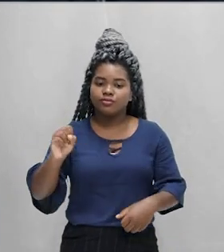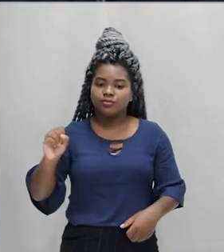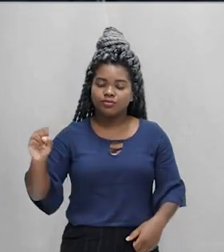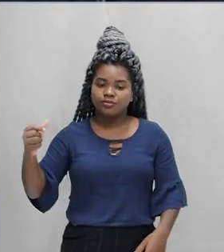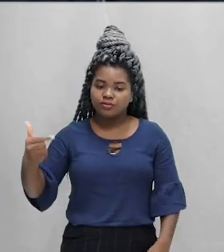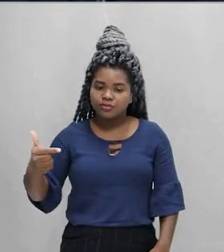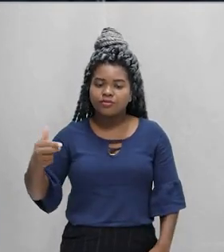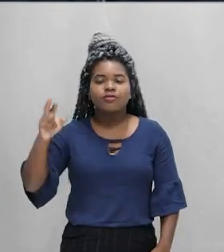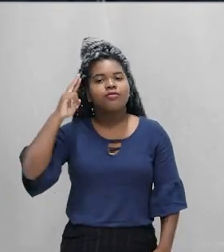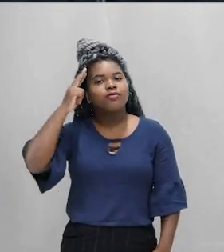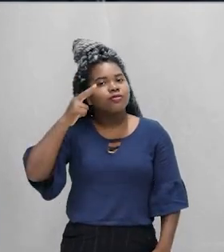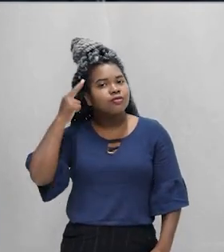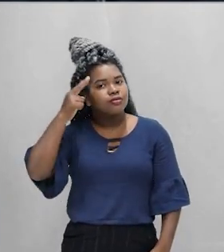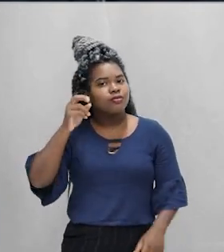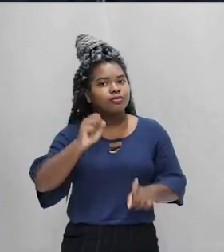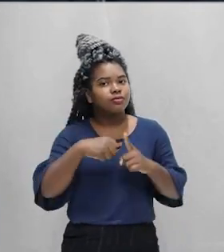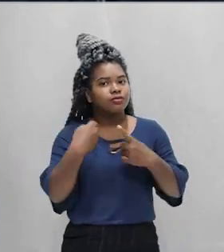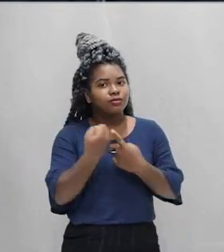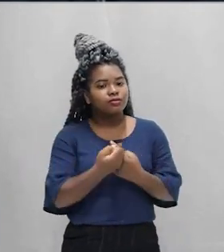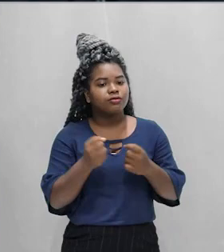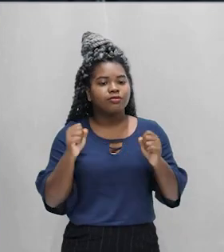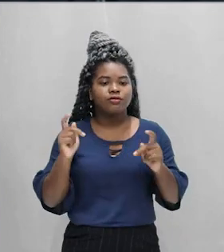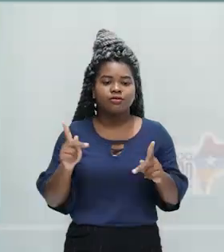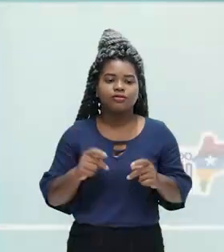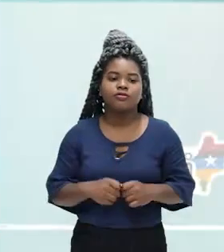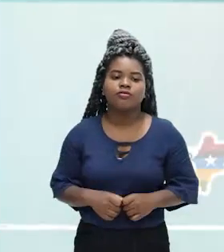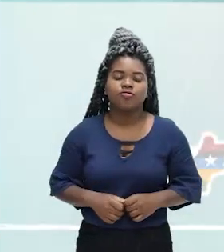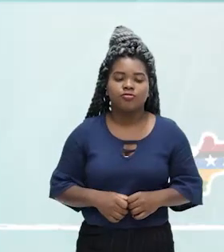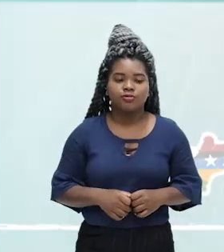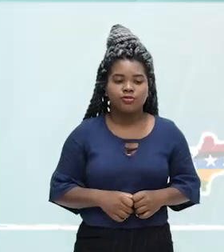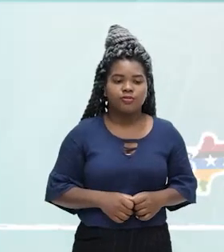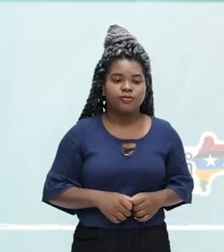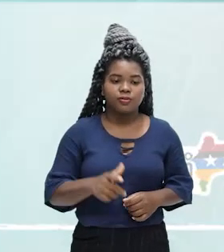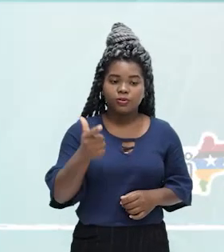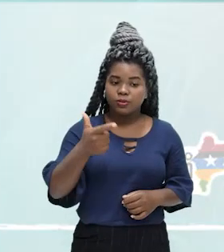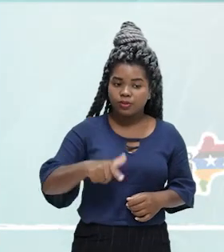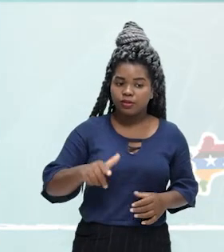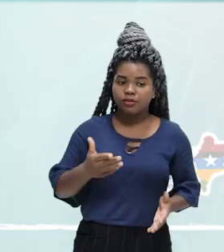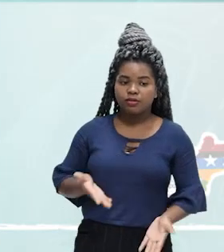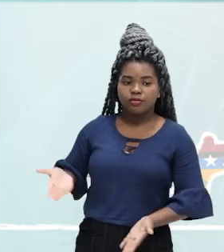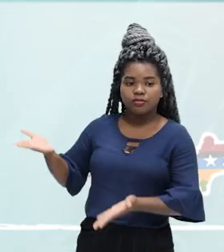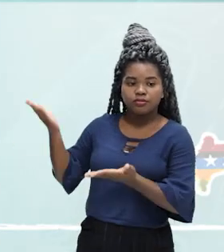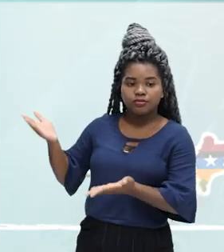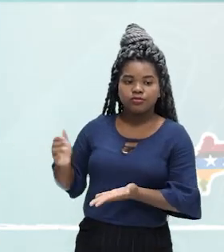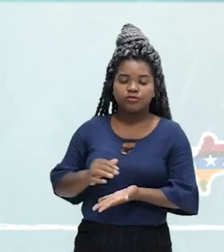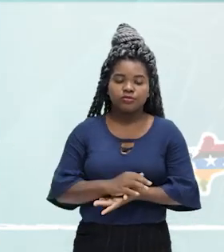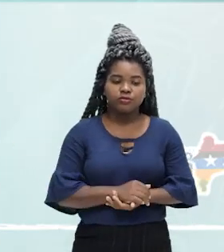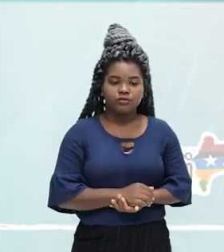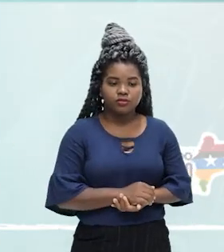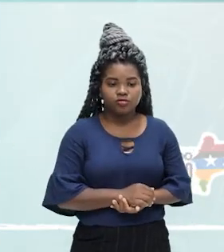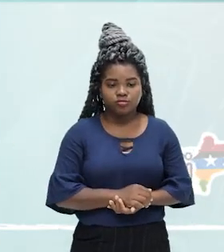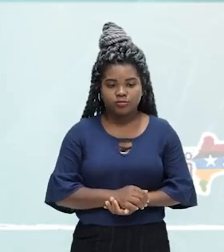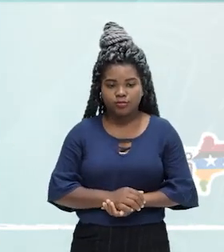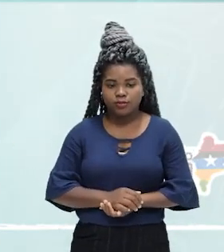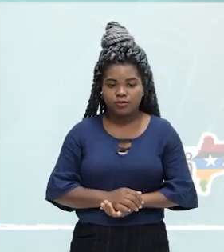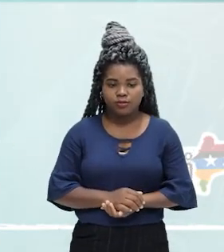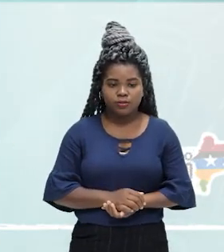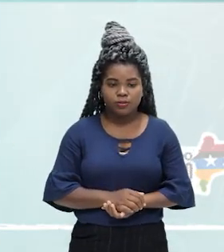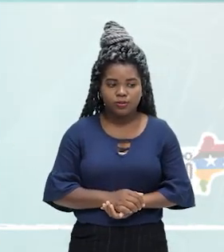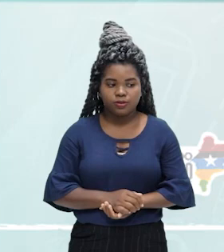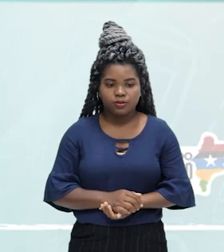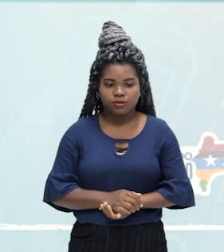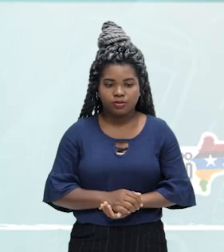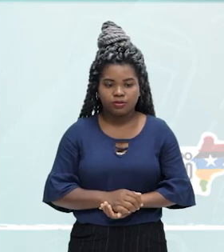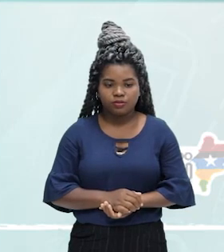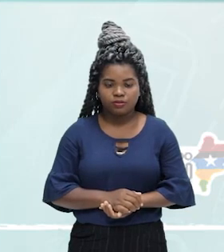essa reflexão acerca da sociedade da época. Vamos falar novamente da questão Coimbra, né? Para você entender melhor,